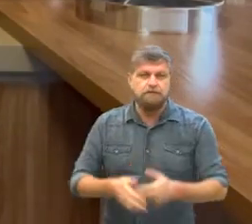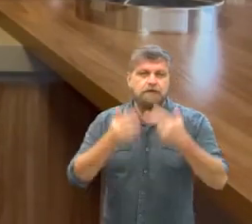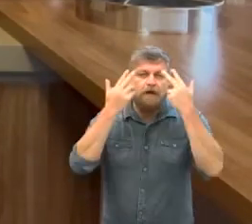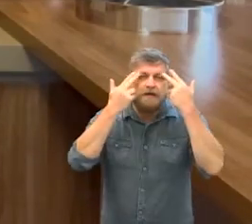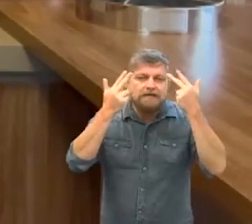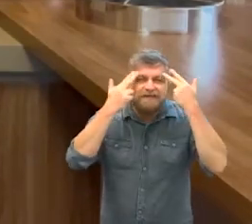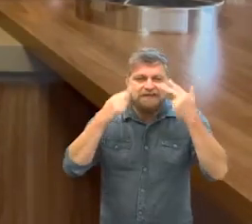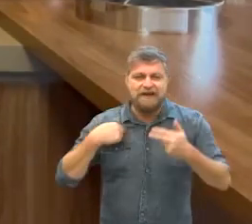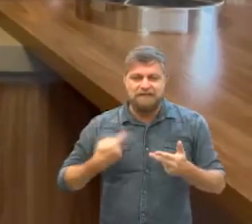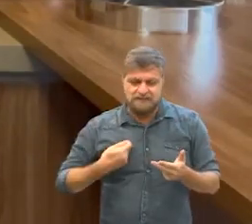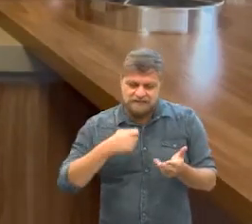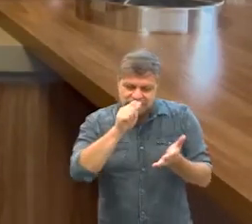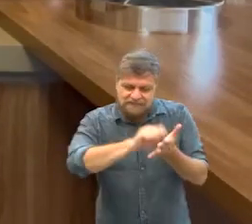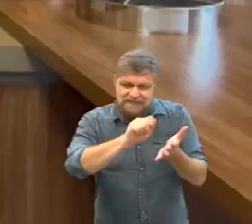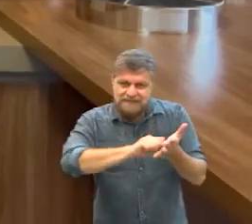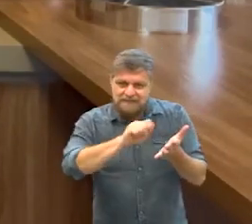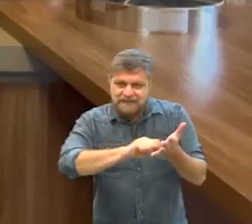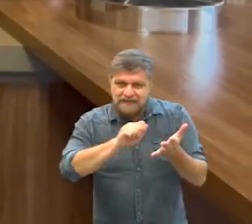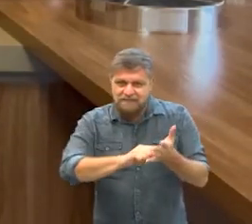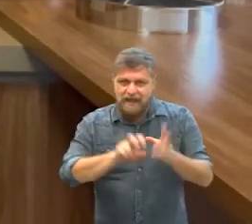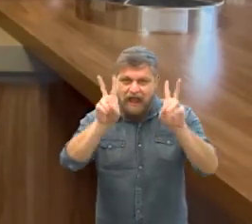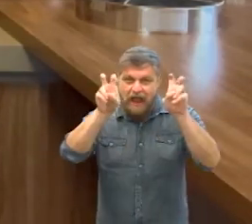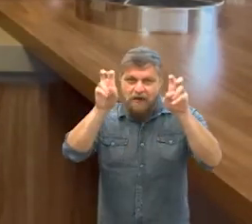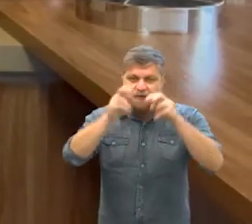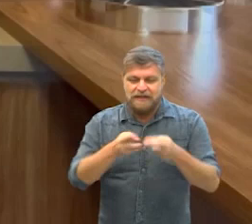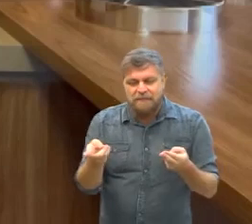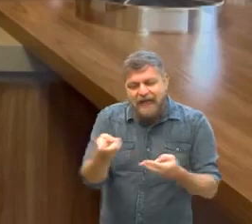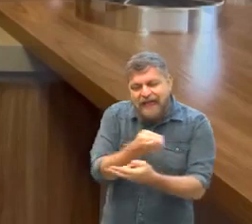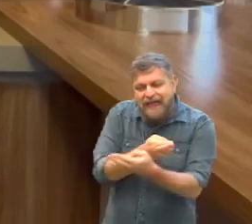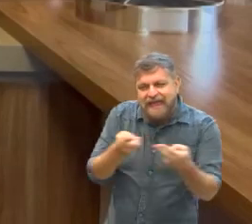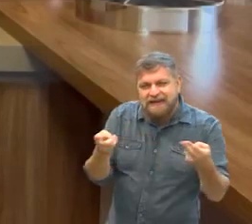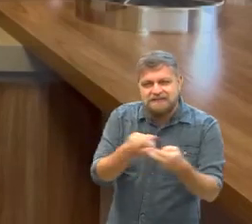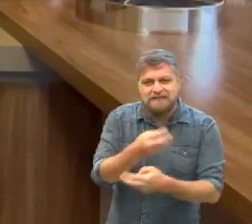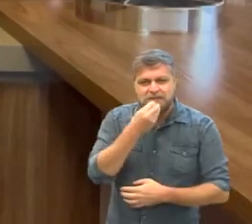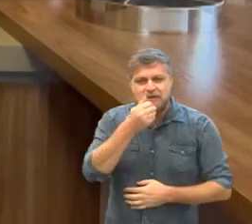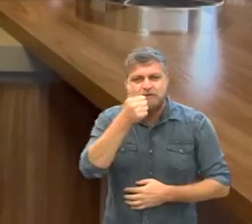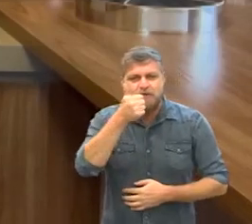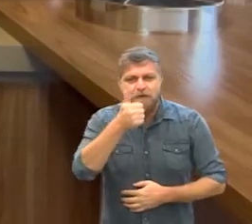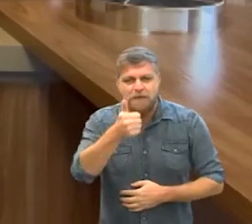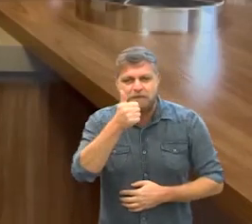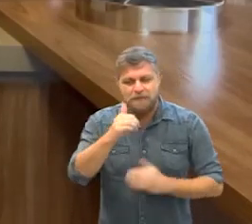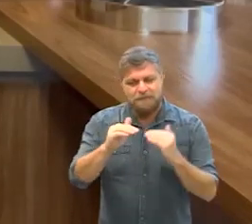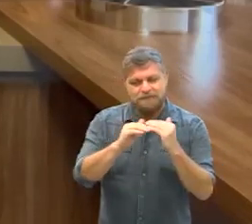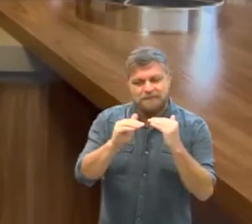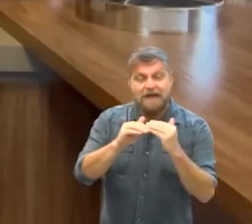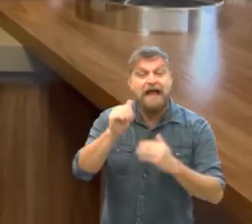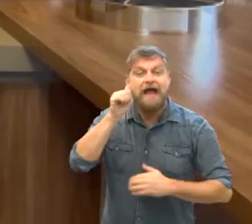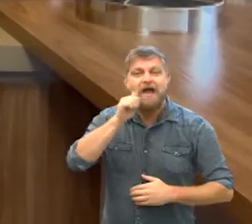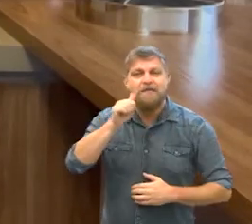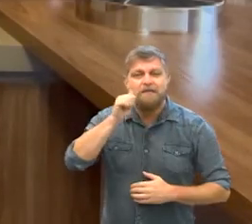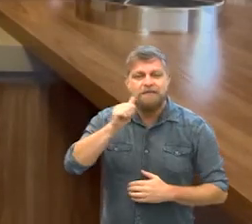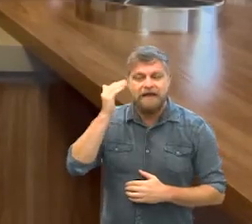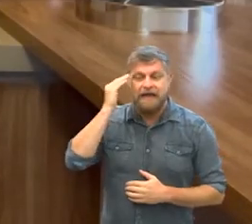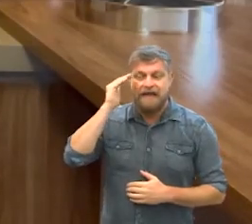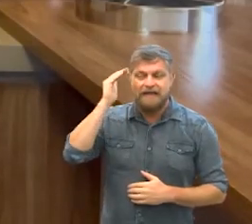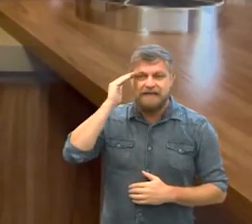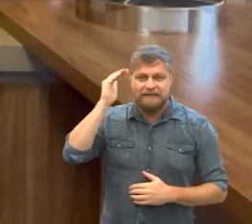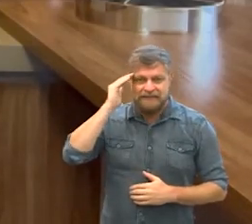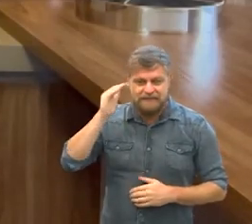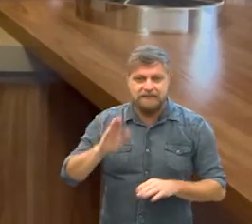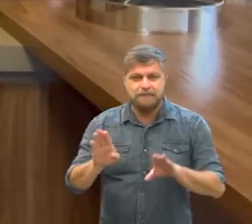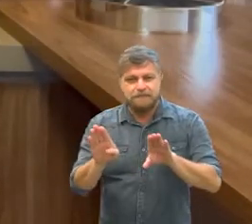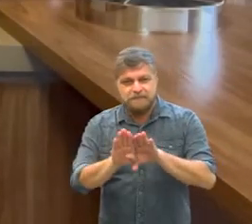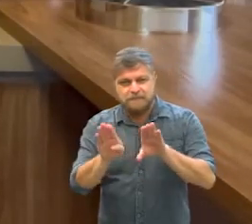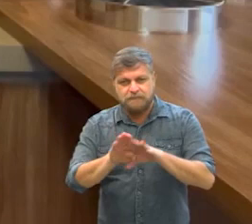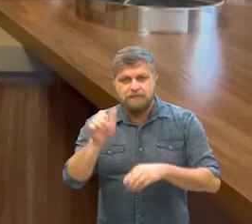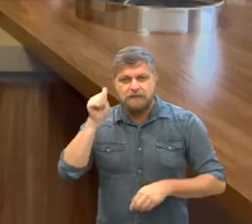foi natural a gente querer fazer uma cartilha de relacionamentos saudáveis para que essa mulher consiga entender e